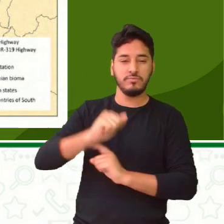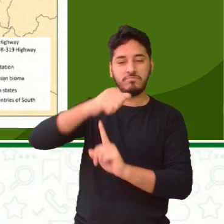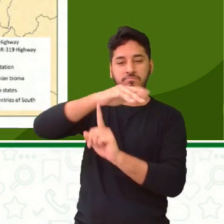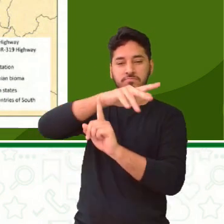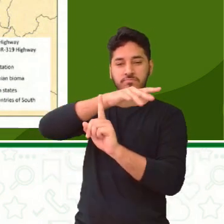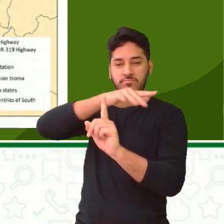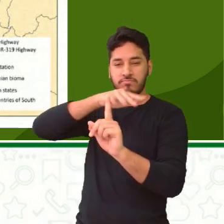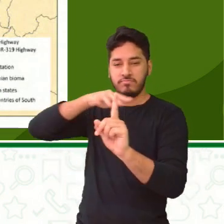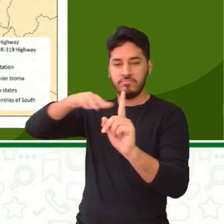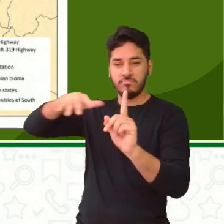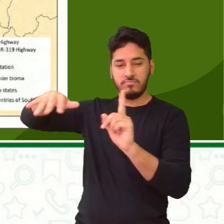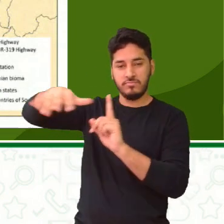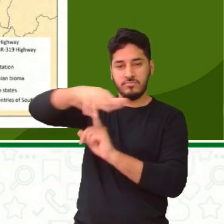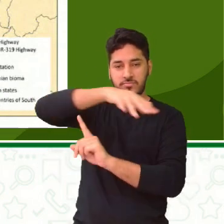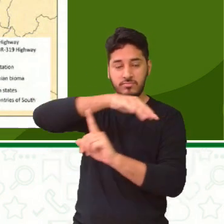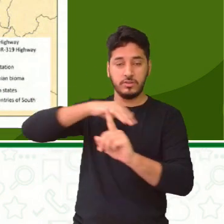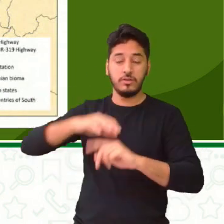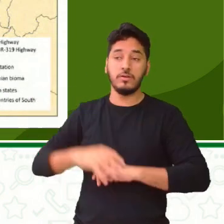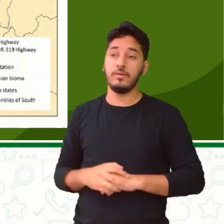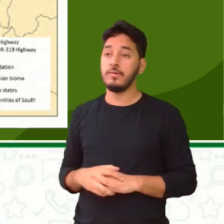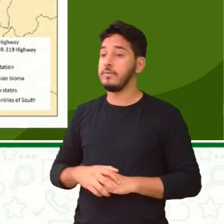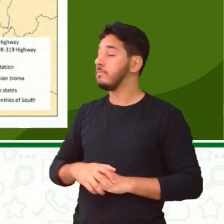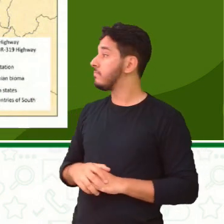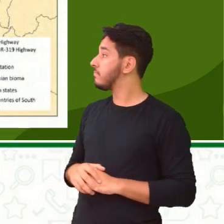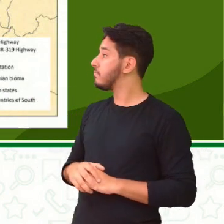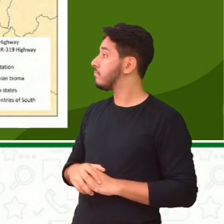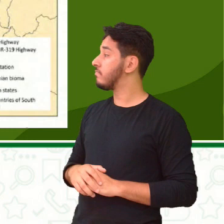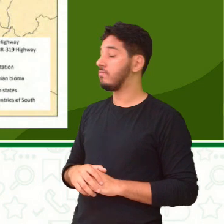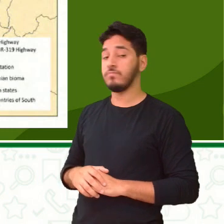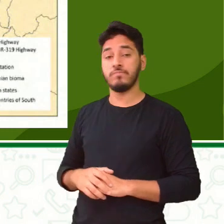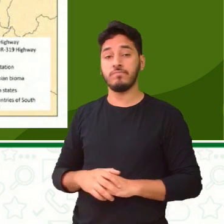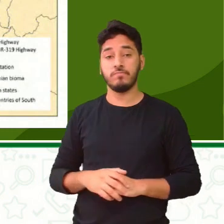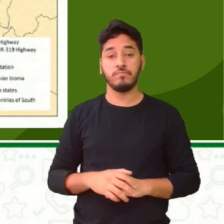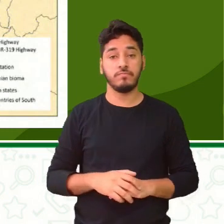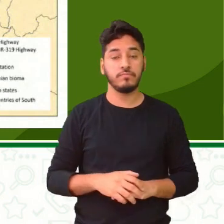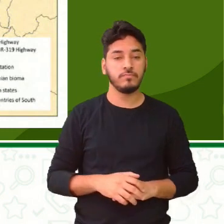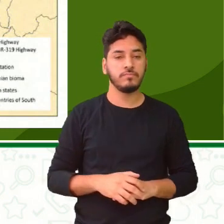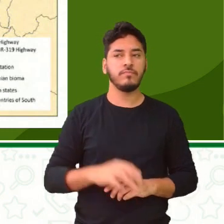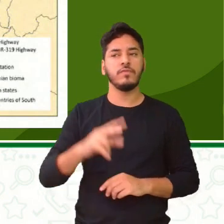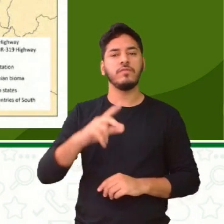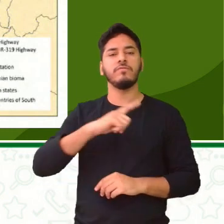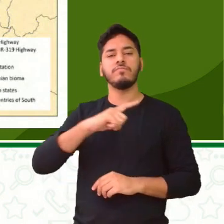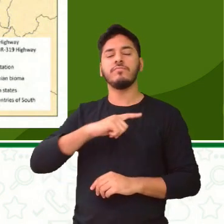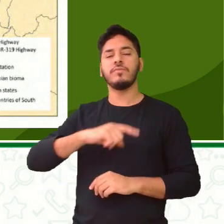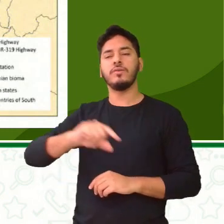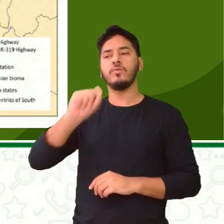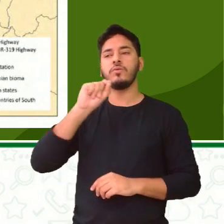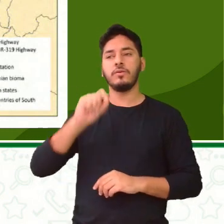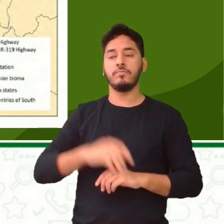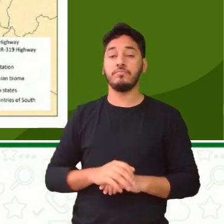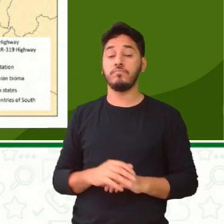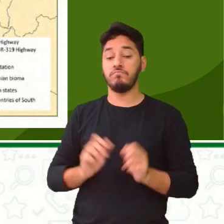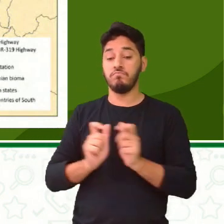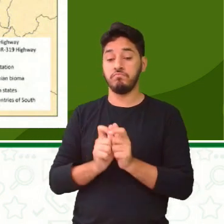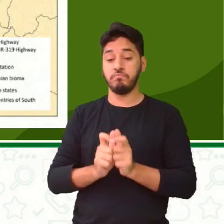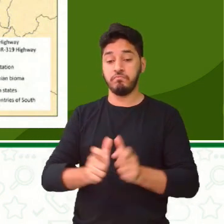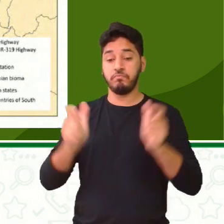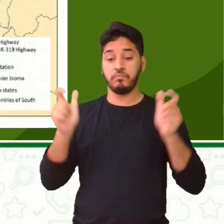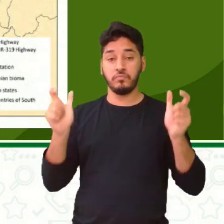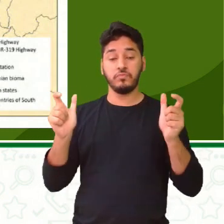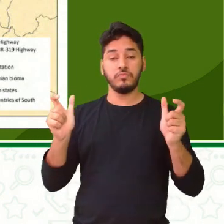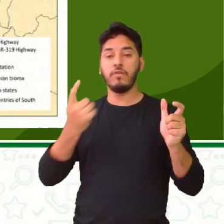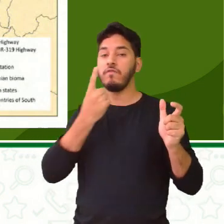né, no caso aí da região norte, a gente vai ter a área que está bem em destaque aí, a